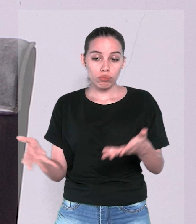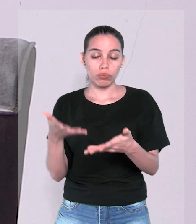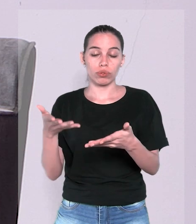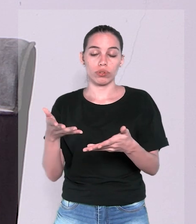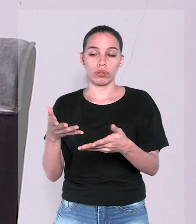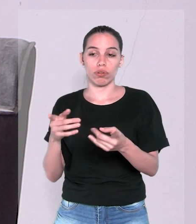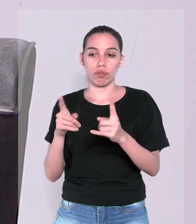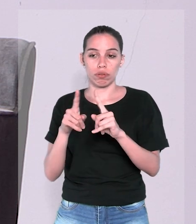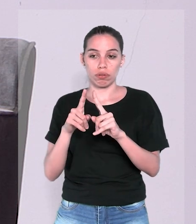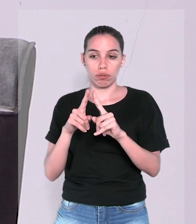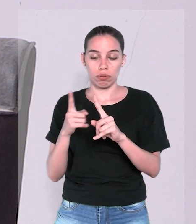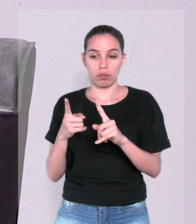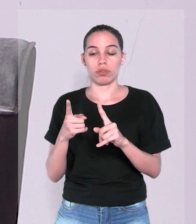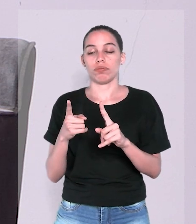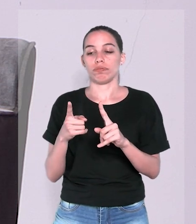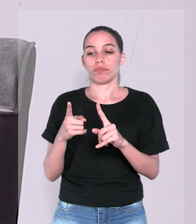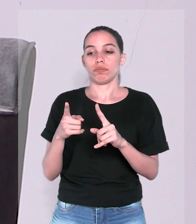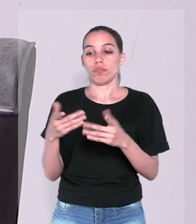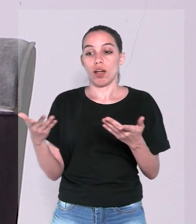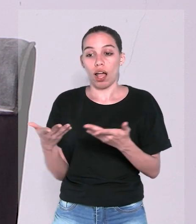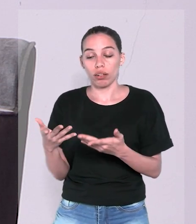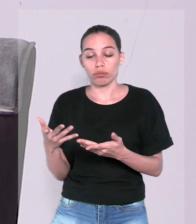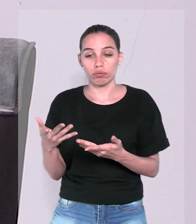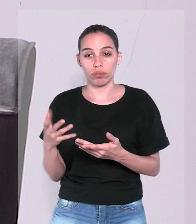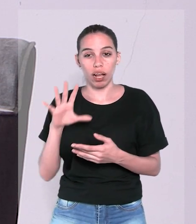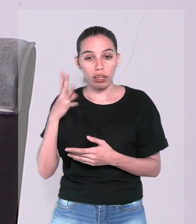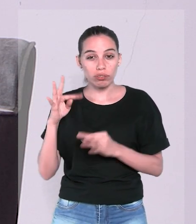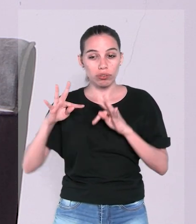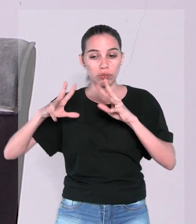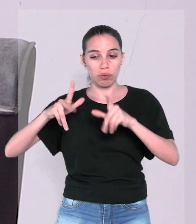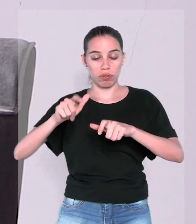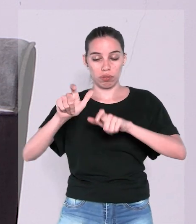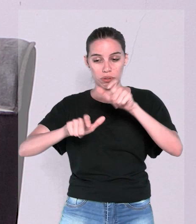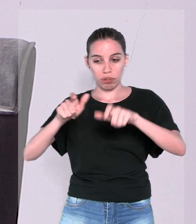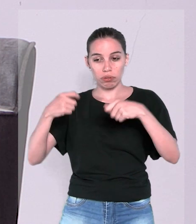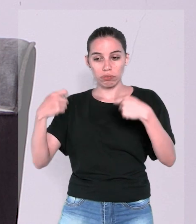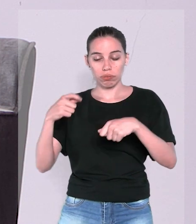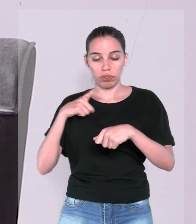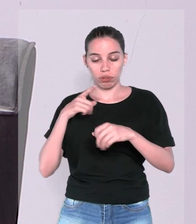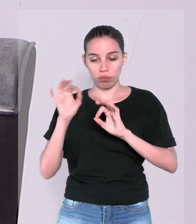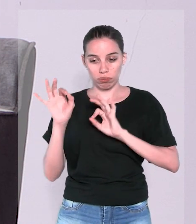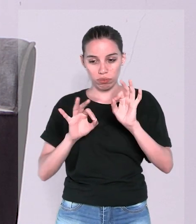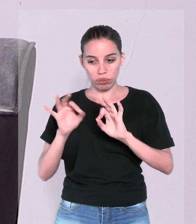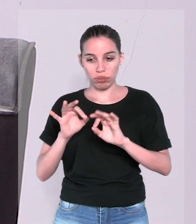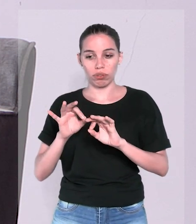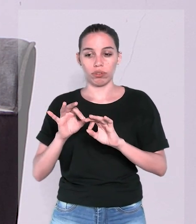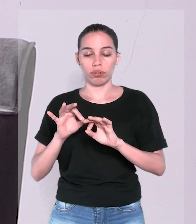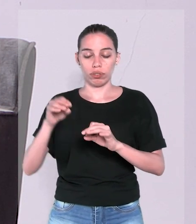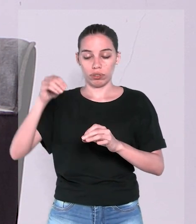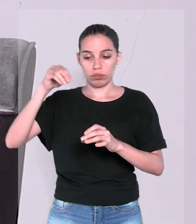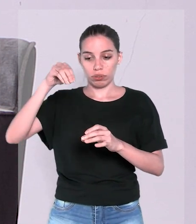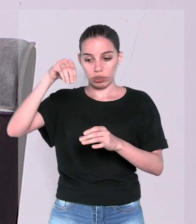investir nessa formação dessas pessoas. Por outro lado, eu queria dizer, aproveitar